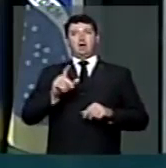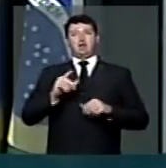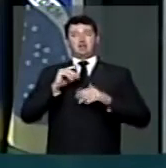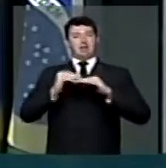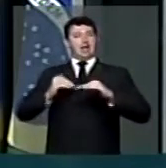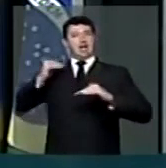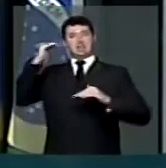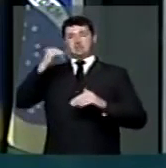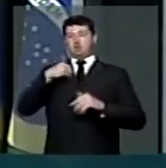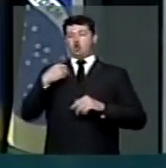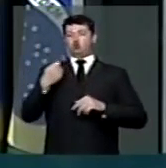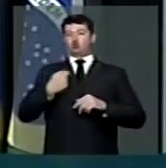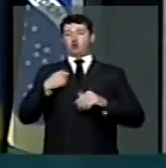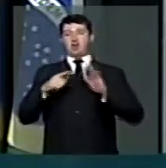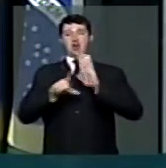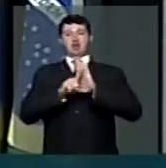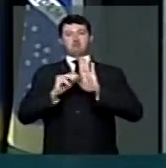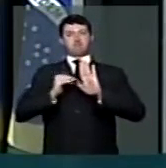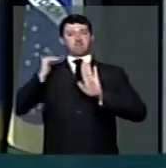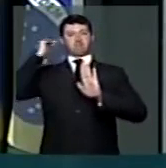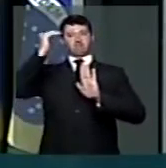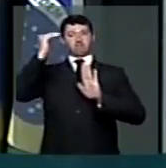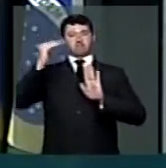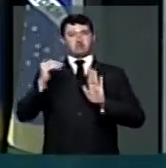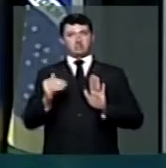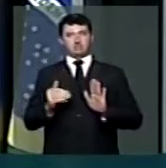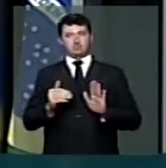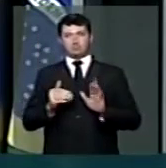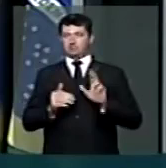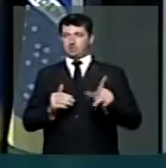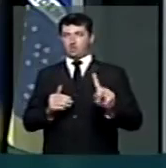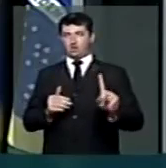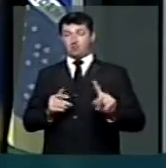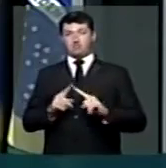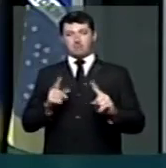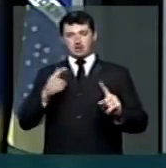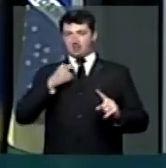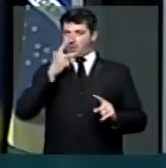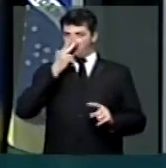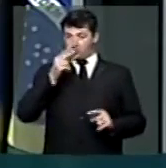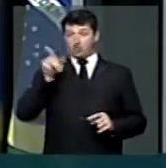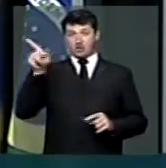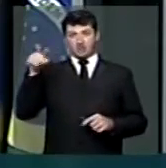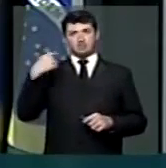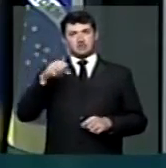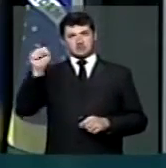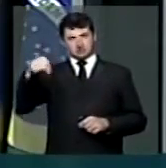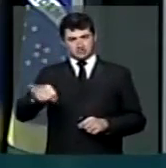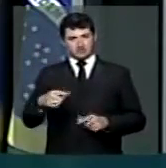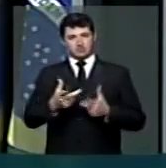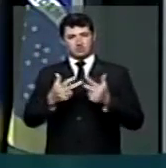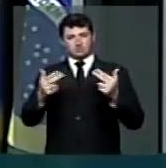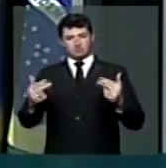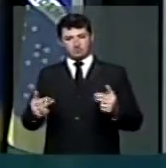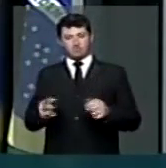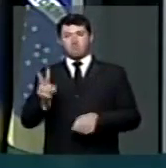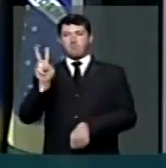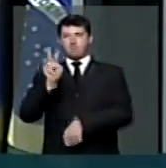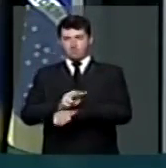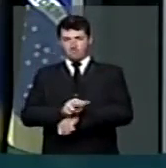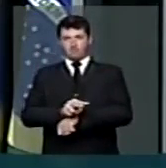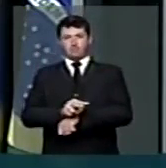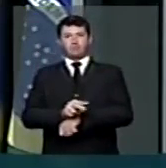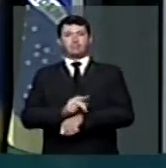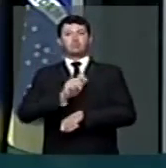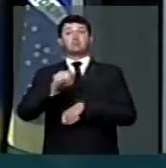do bem e do mal e estar acima da lei, mas entendo que ele deve ser um elemento fiscalizador